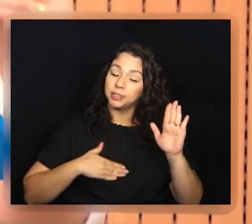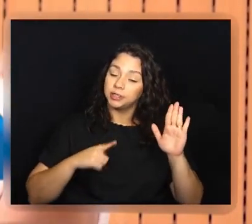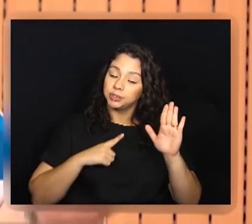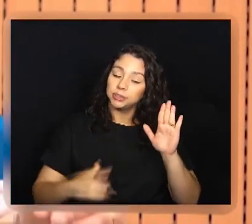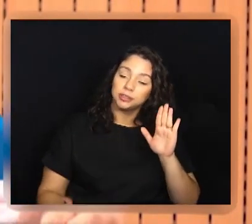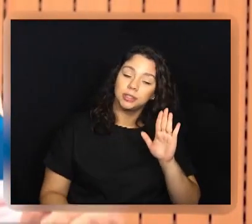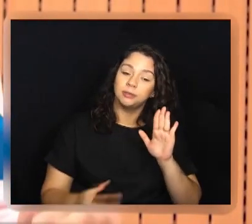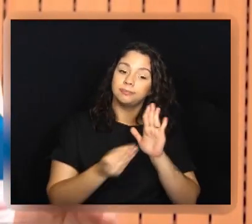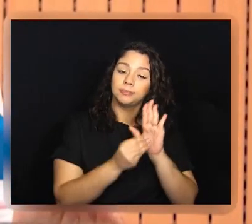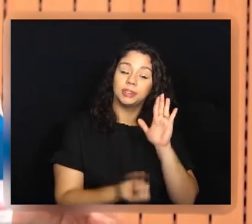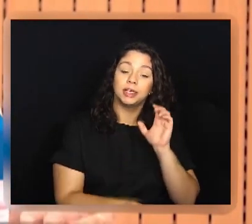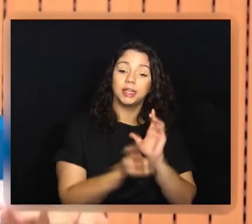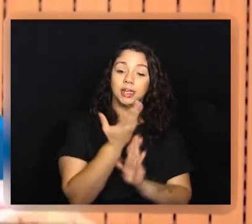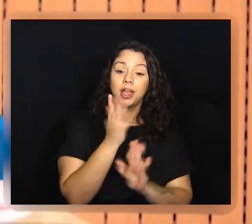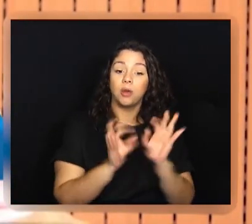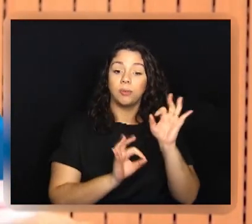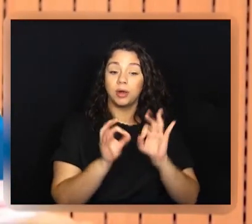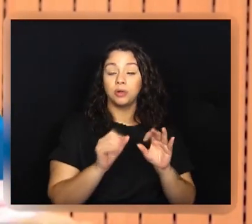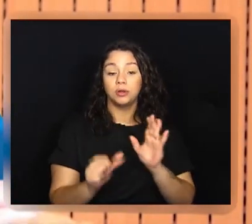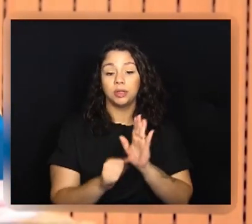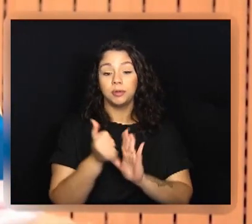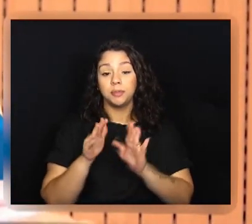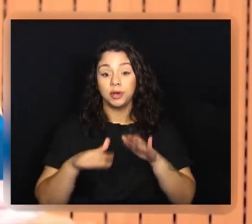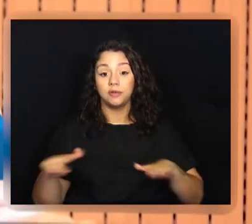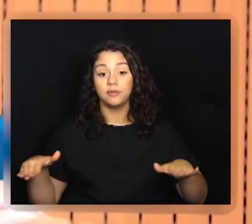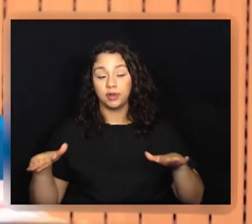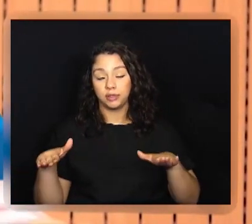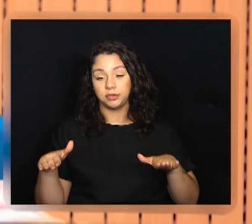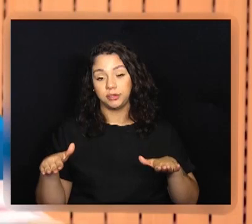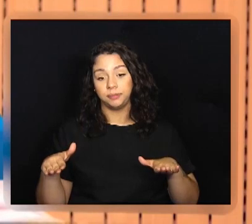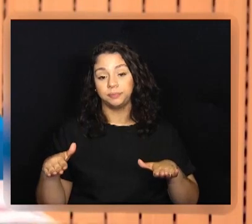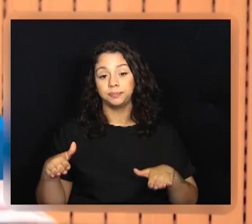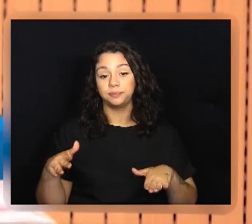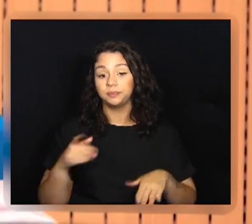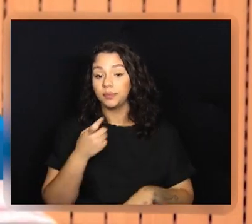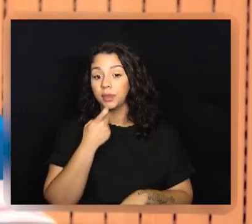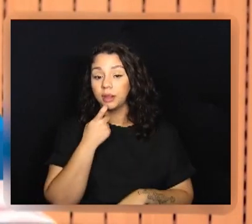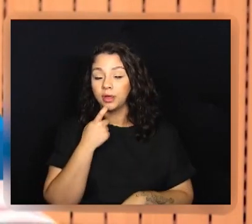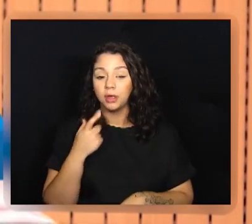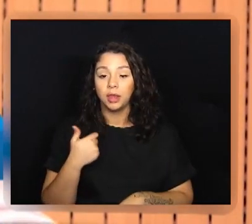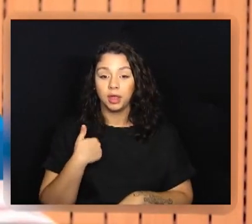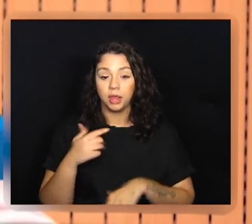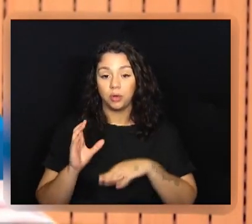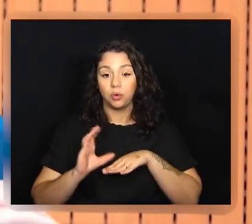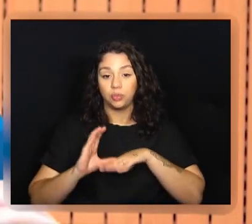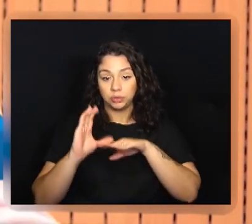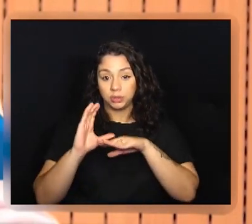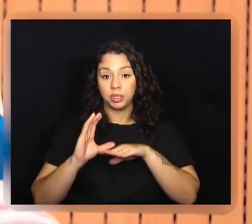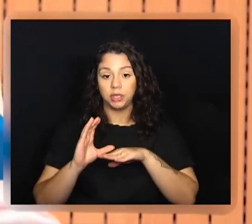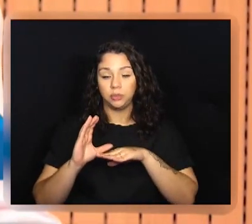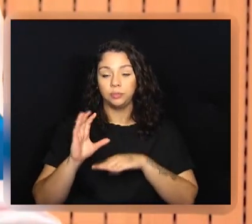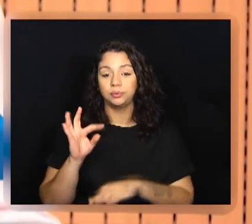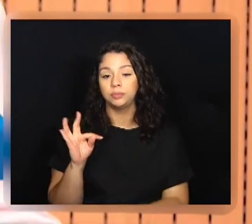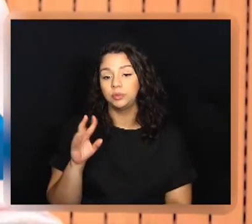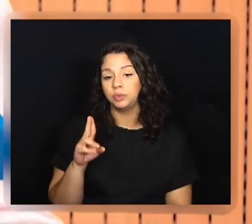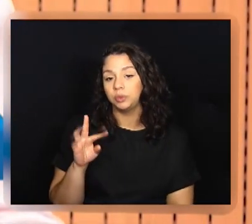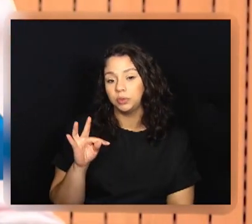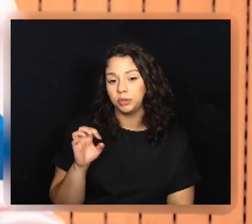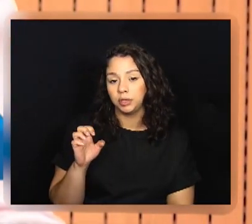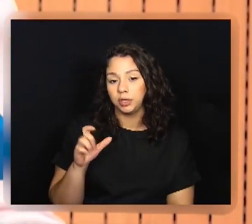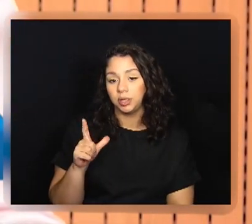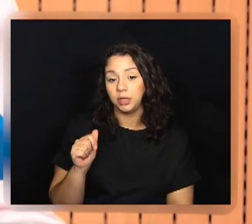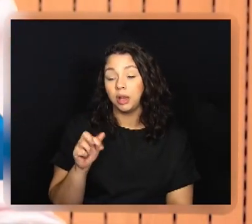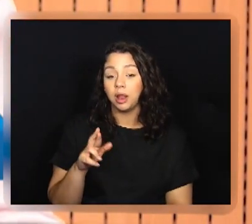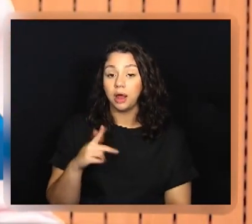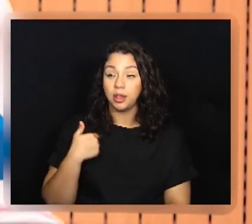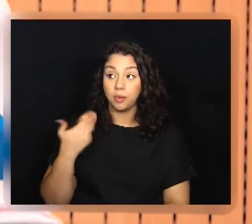elaboração desse plano da Primeira Infância Campineira, enquanto conselheira tutelar que eu estava na época, e desenvolver essas